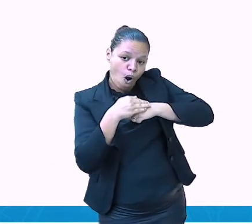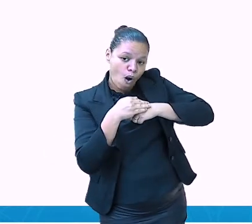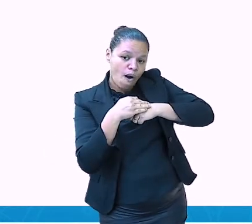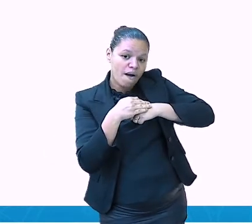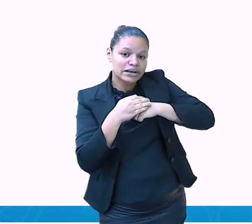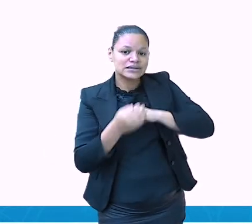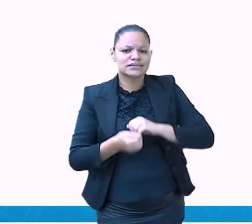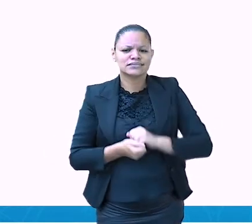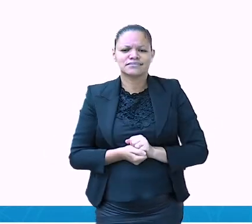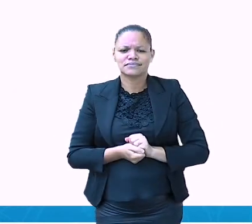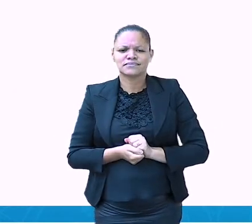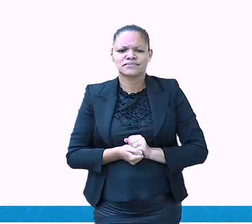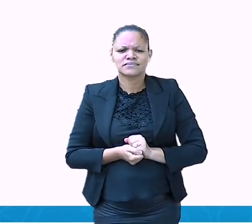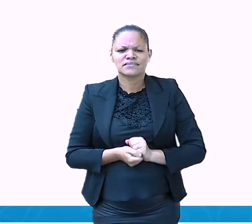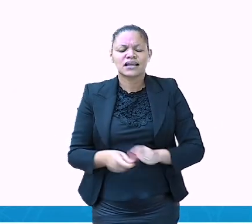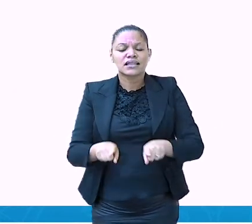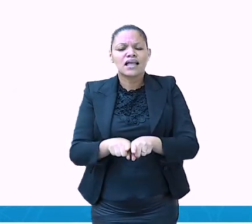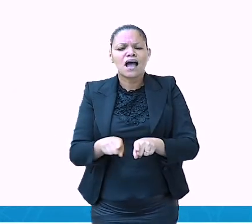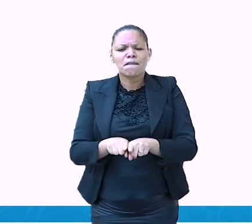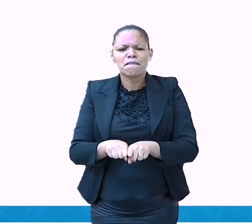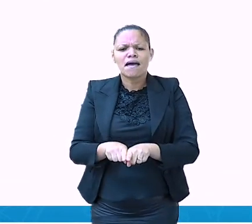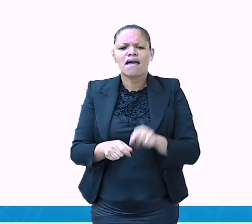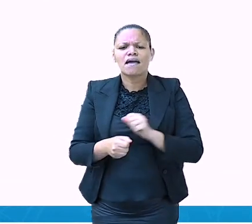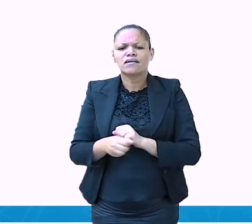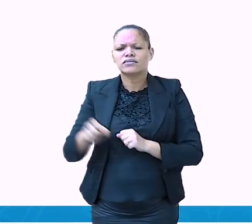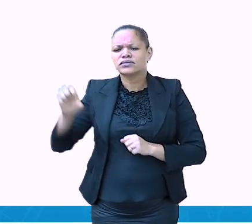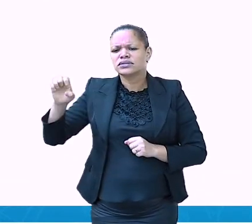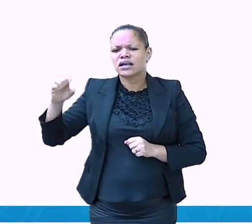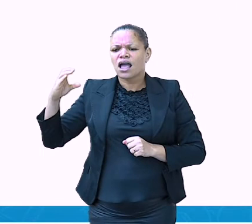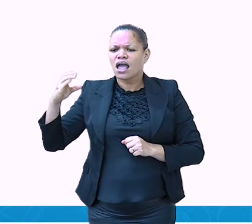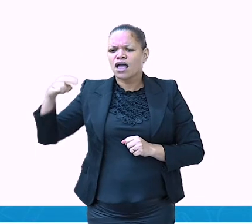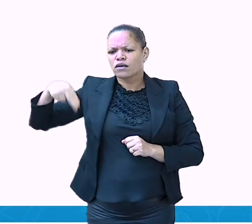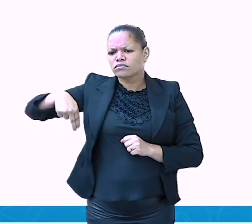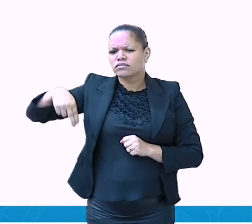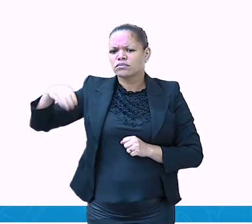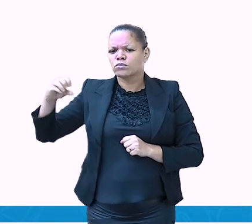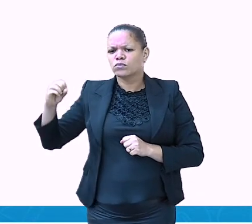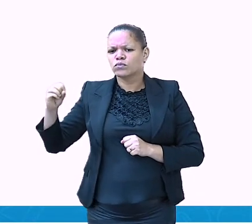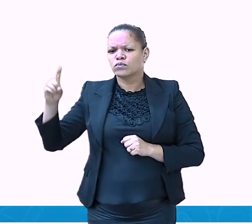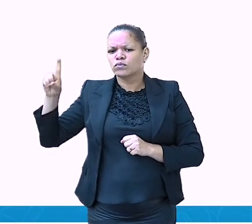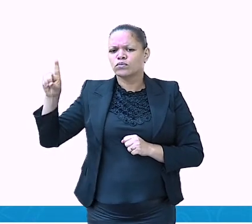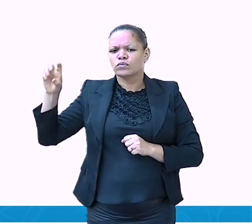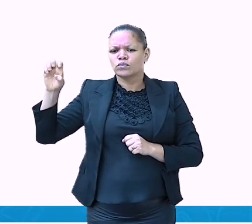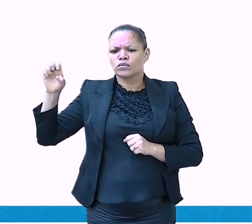não. Os equinodermos, que eles são